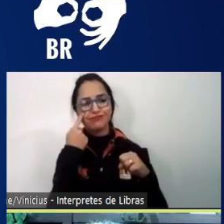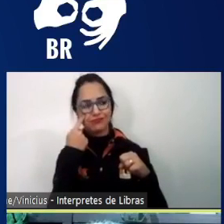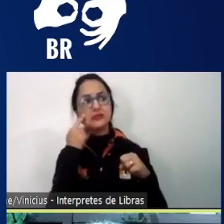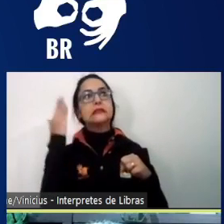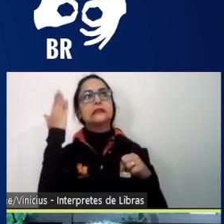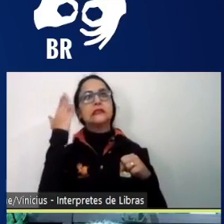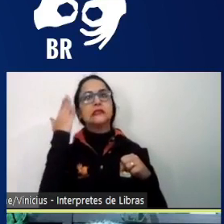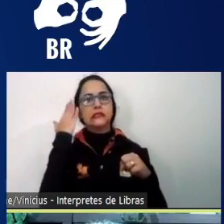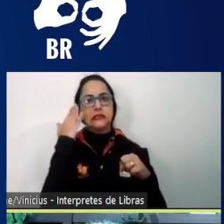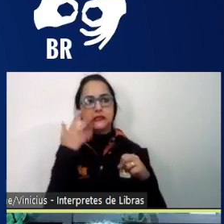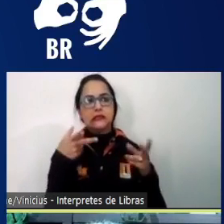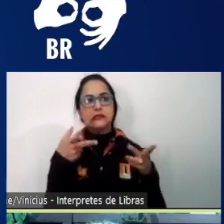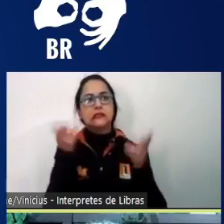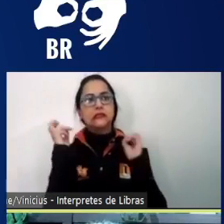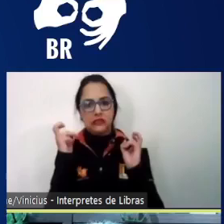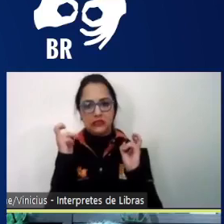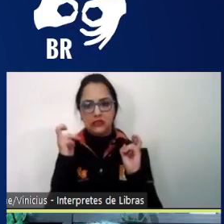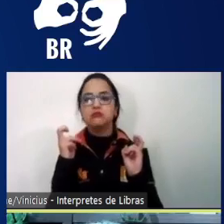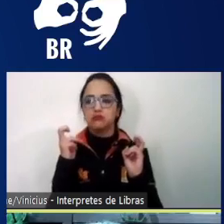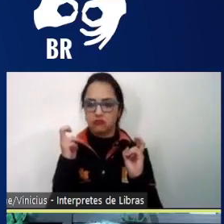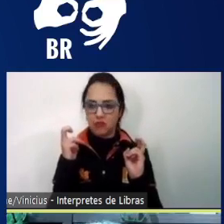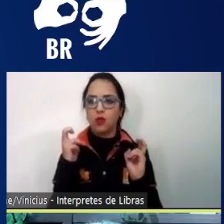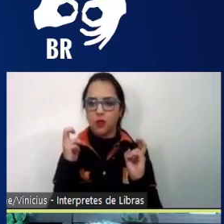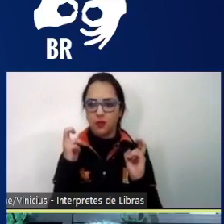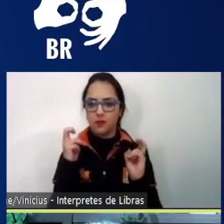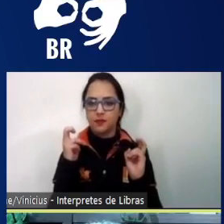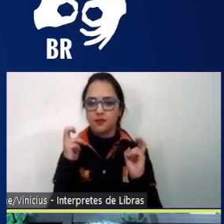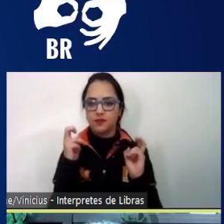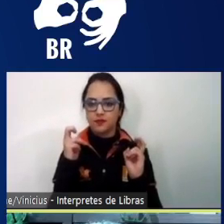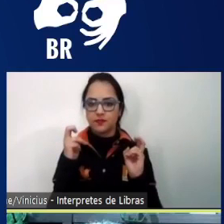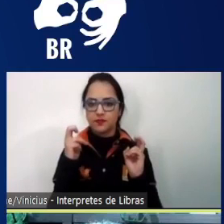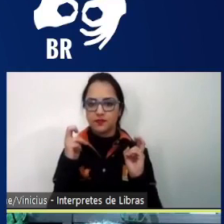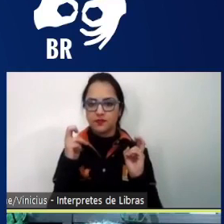conceito. Não precisamos de outro exemplo.